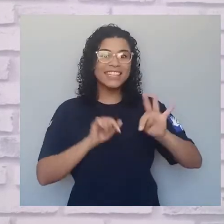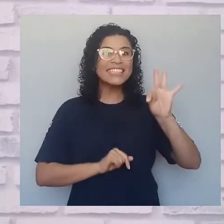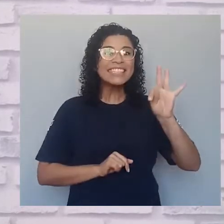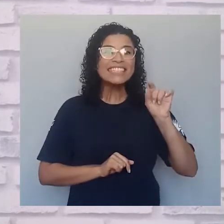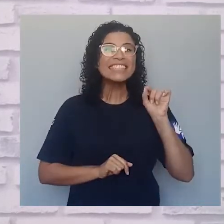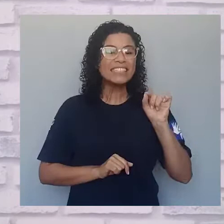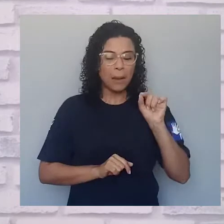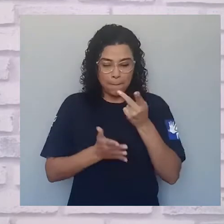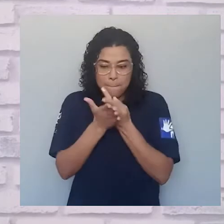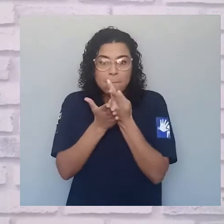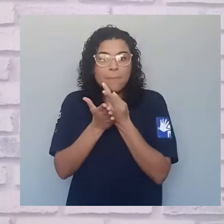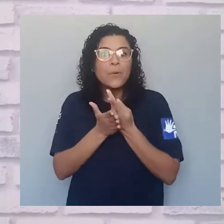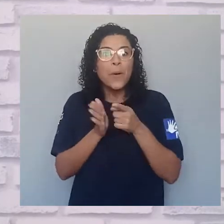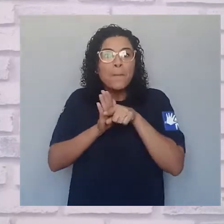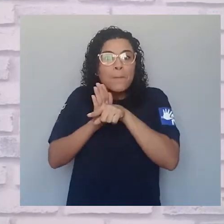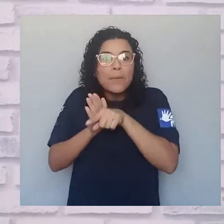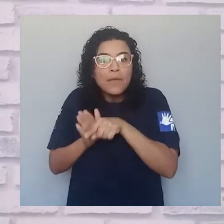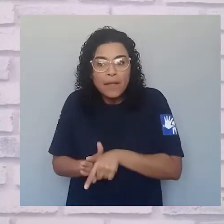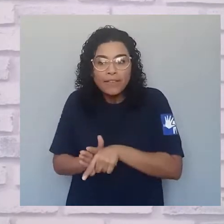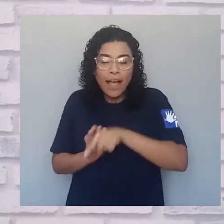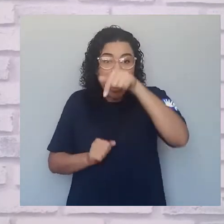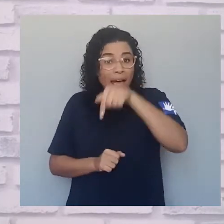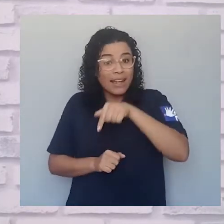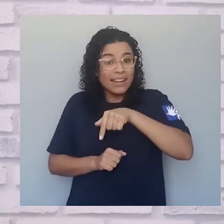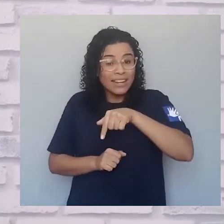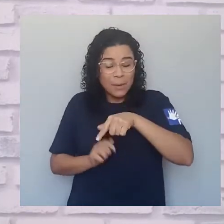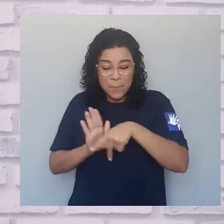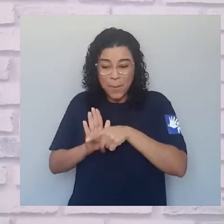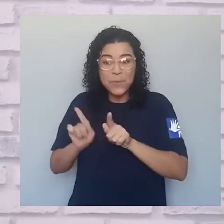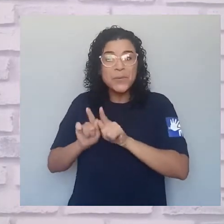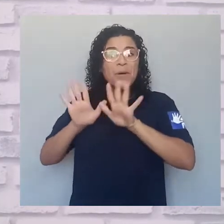em nossa pesquisa sobre as brincadeiras guarulhenses, apareceu sabe qual?